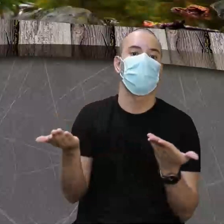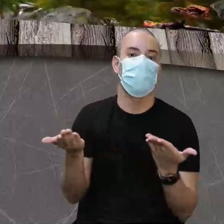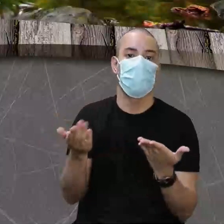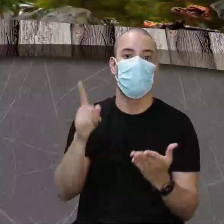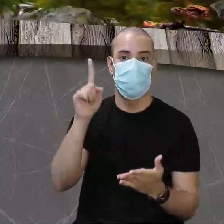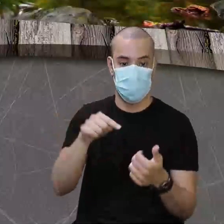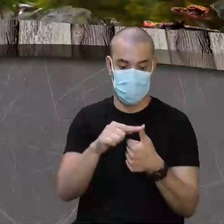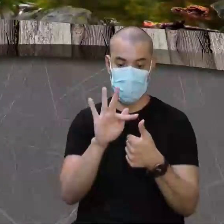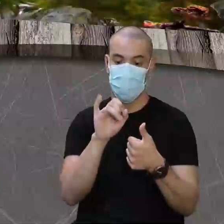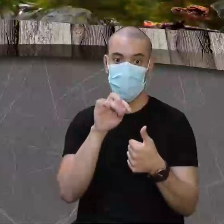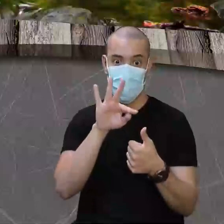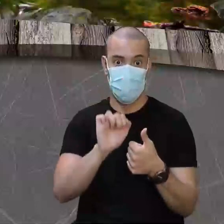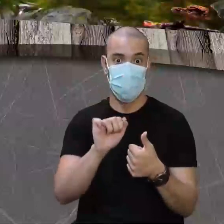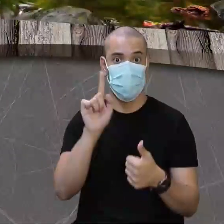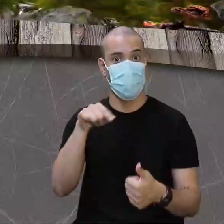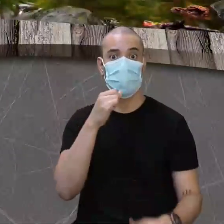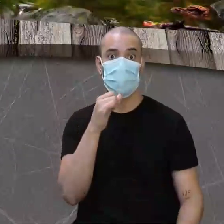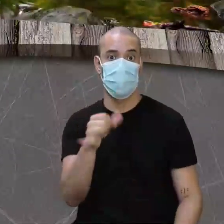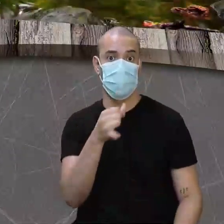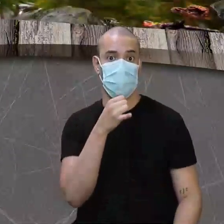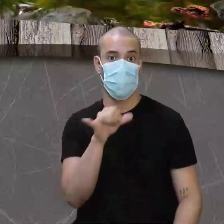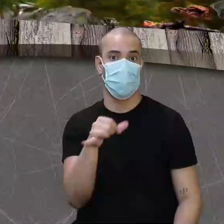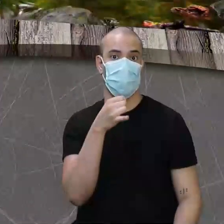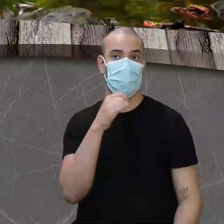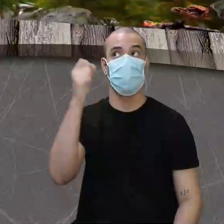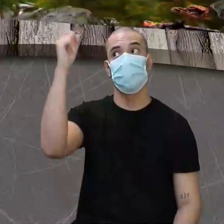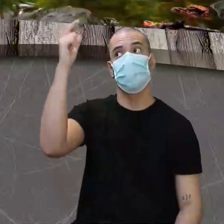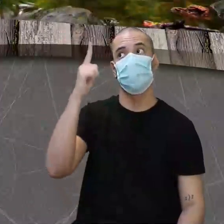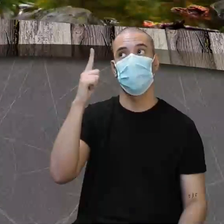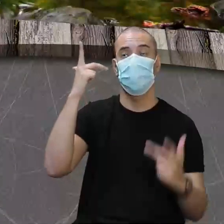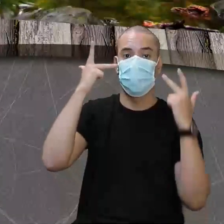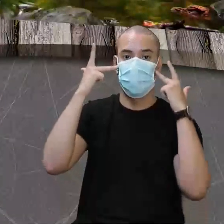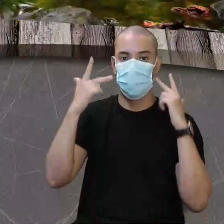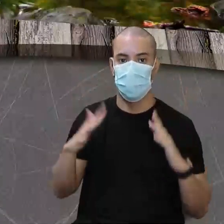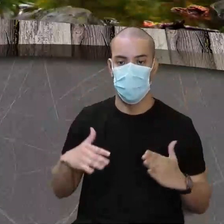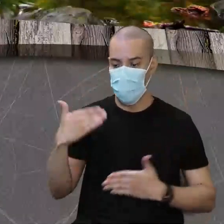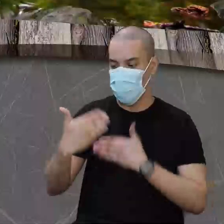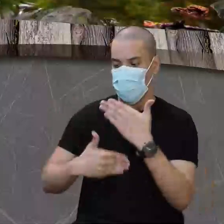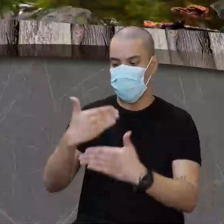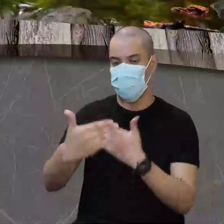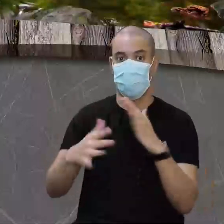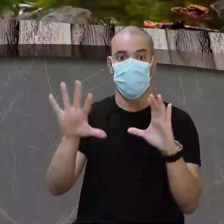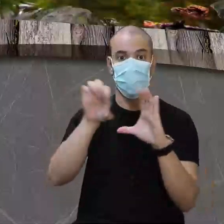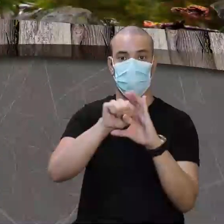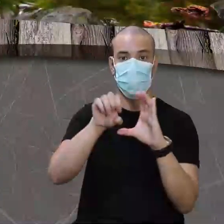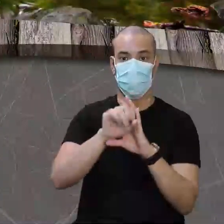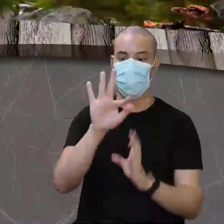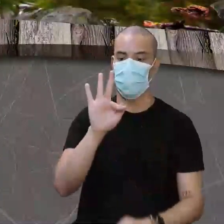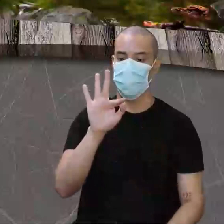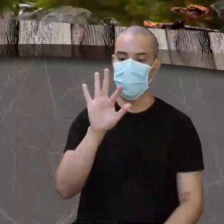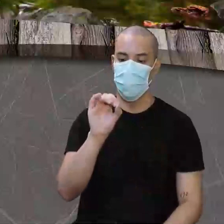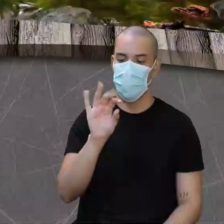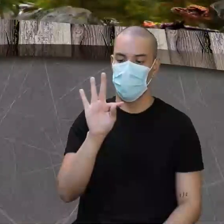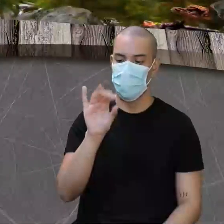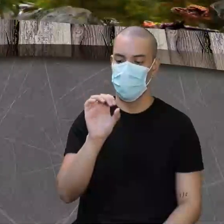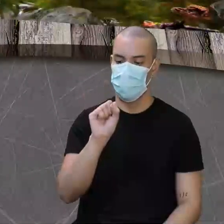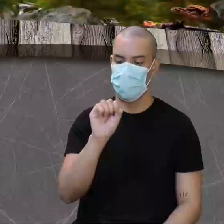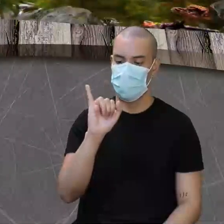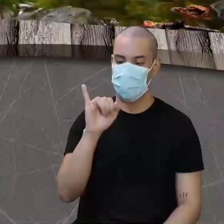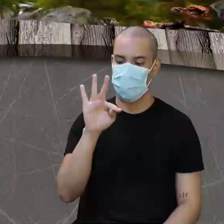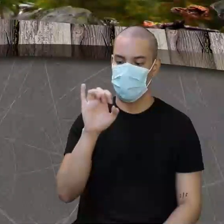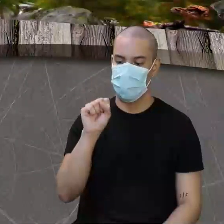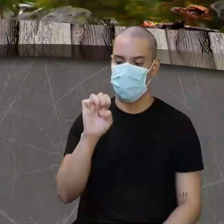A fonte é a energia solar, energia luminosa, natural. Aí o processo fotossintético ou